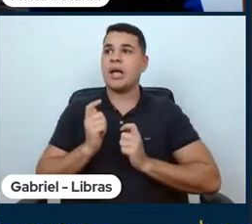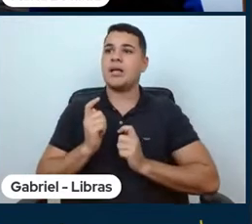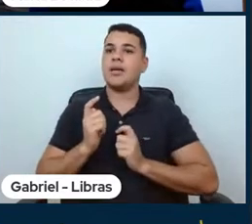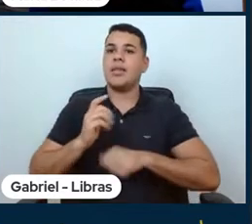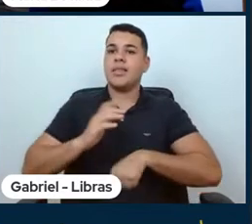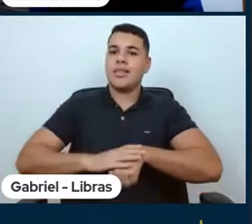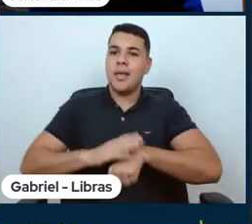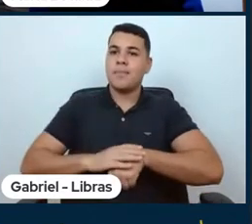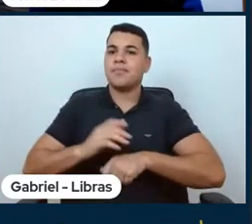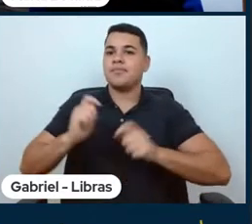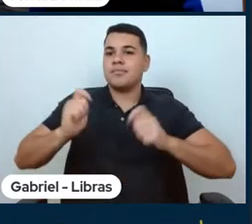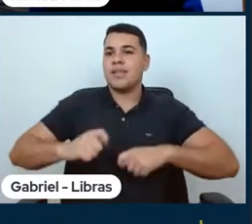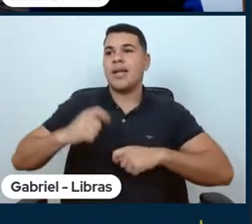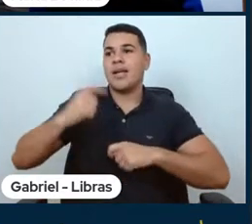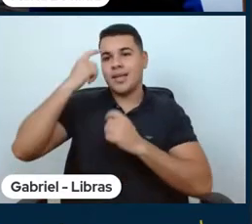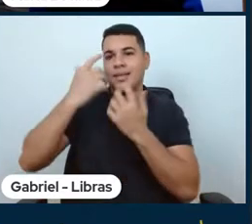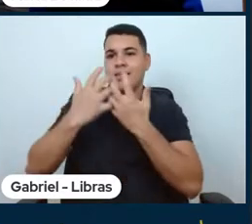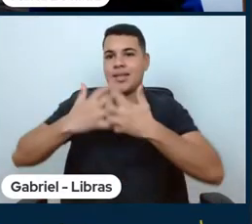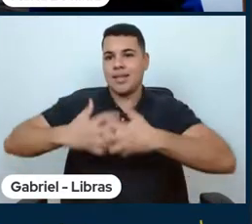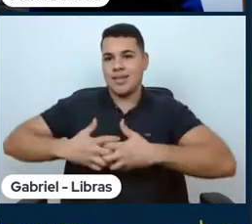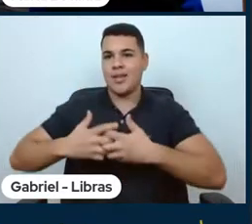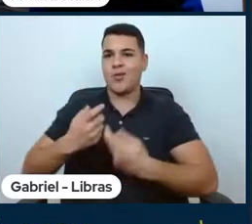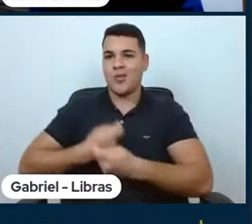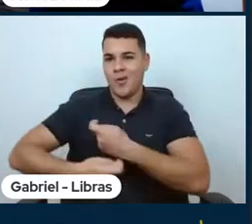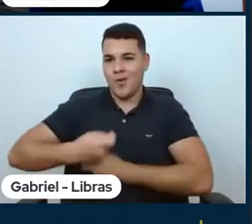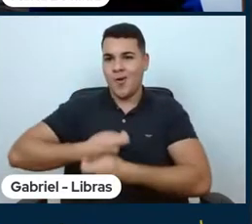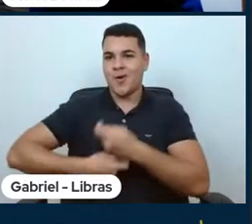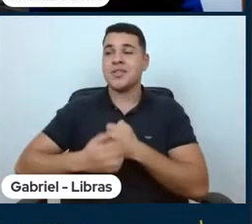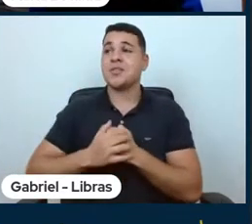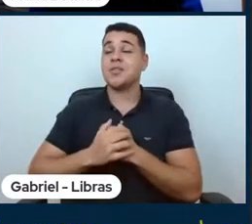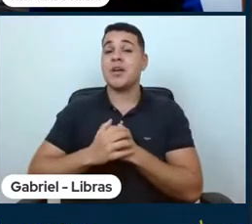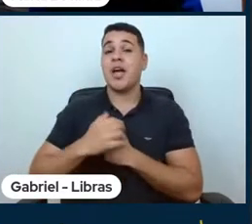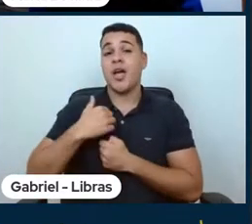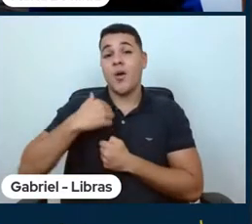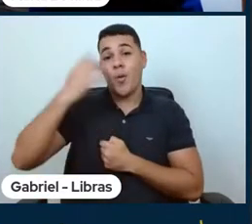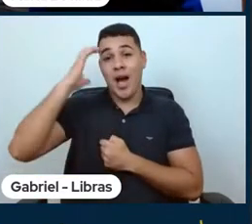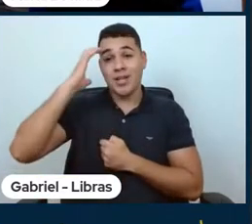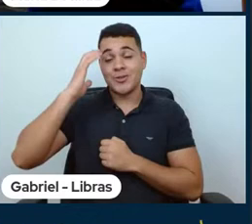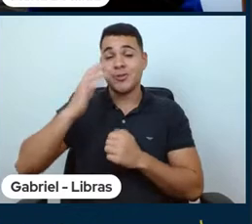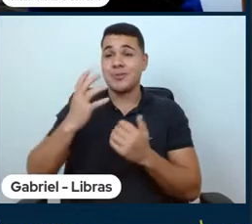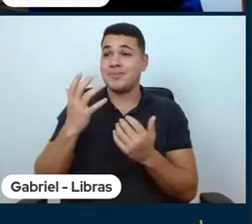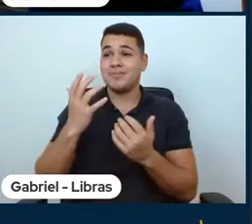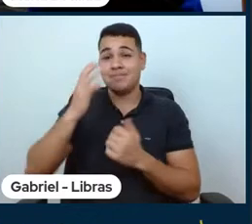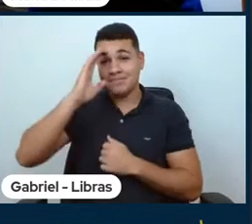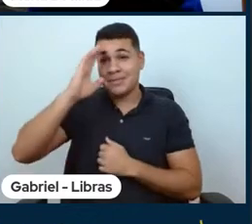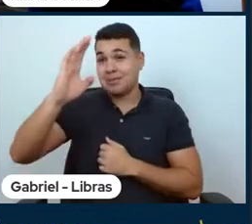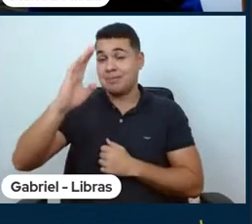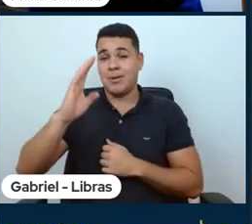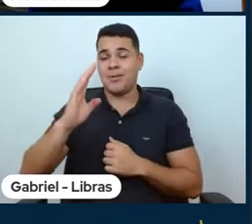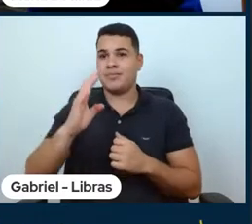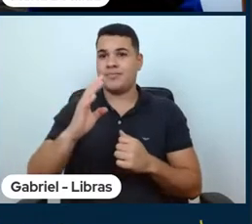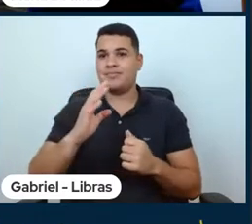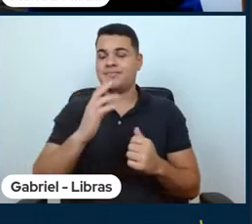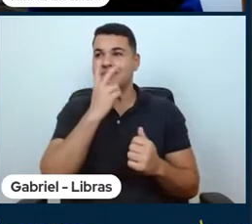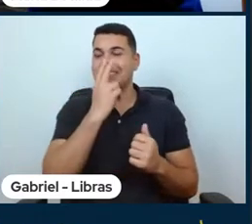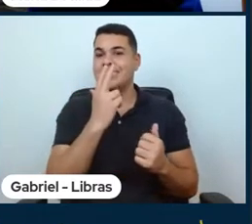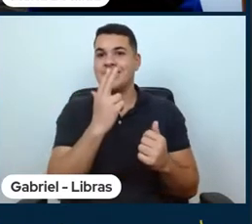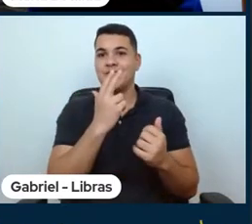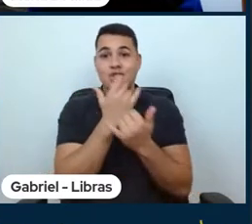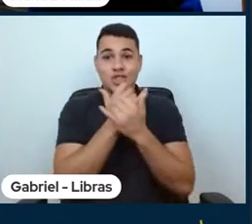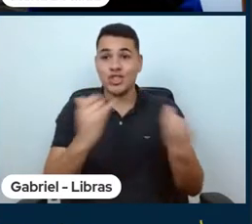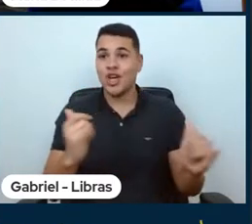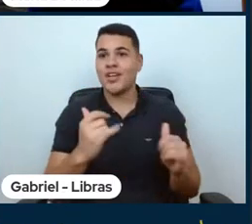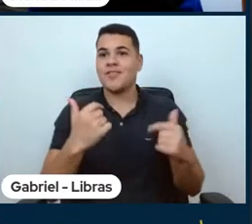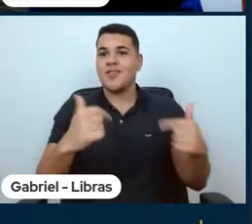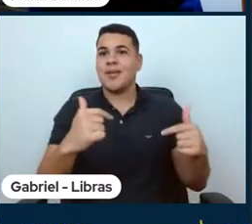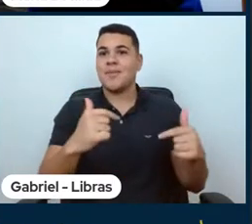do negócio. E para mim o maior impacto foi trabalhar exclusivamente com texto. Porque o que eu